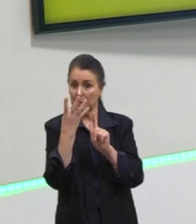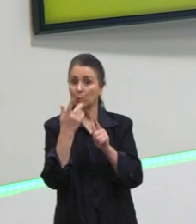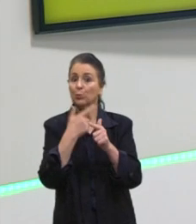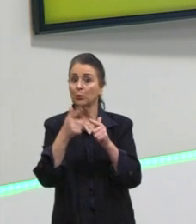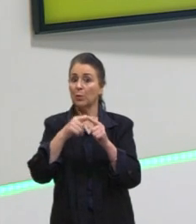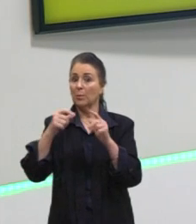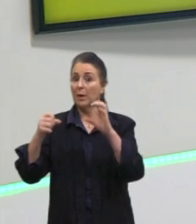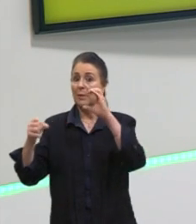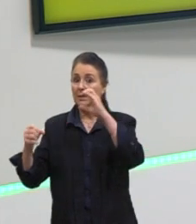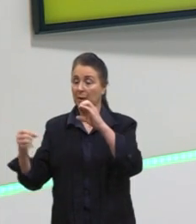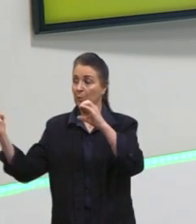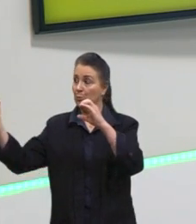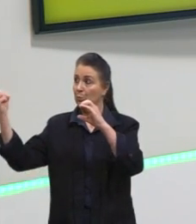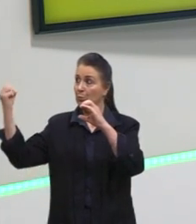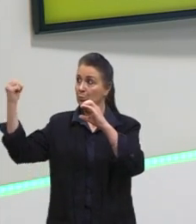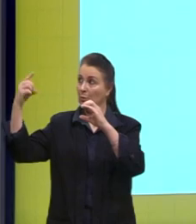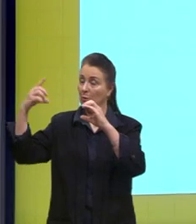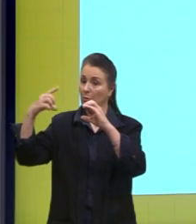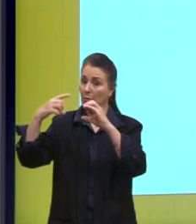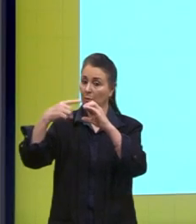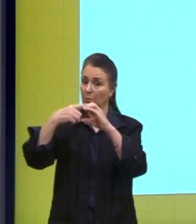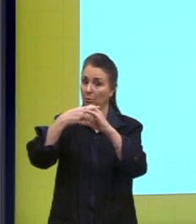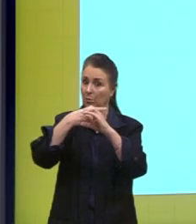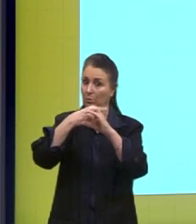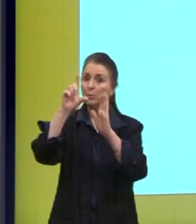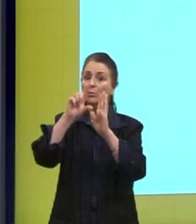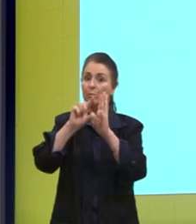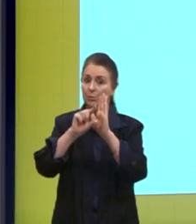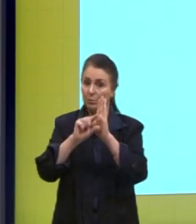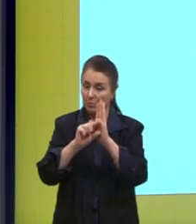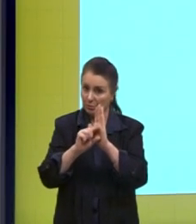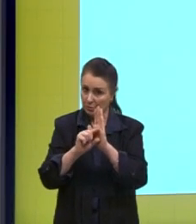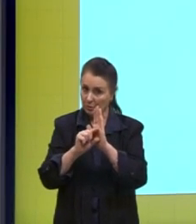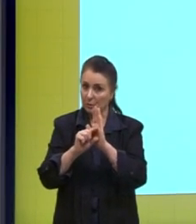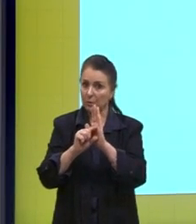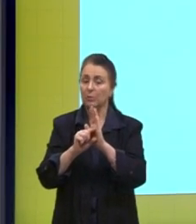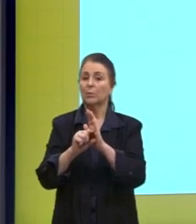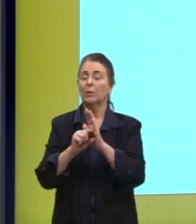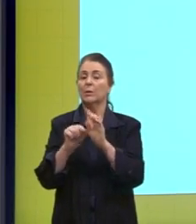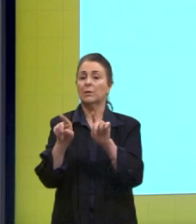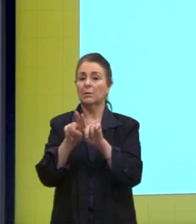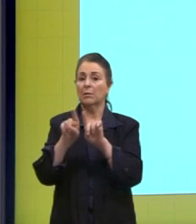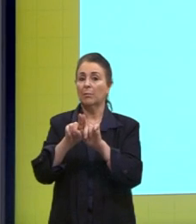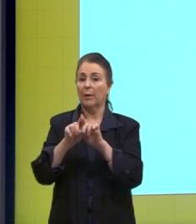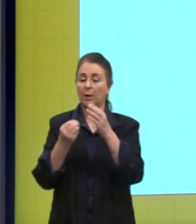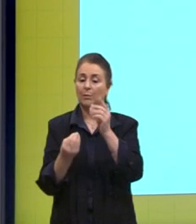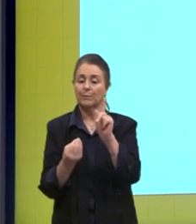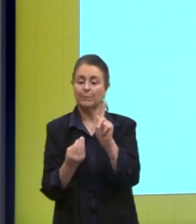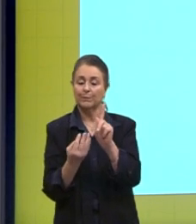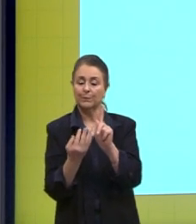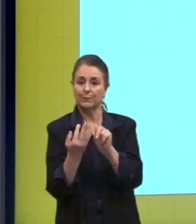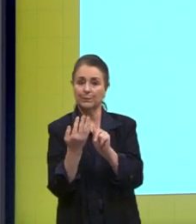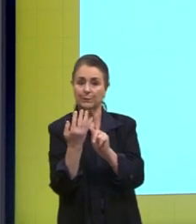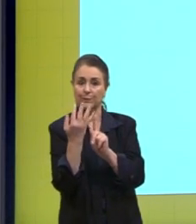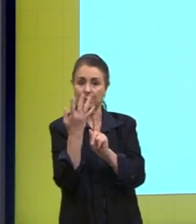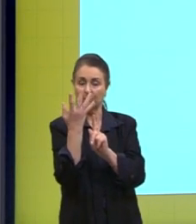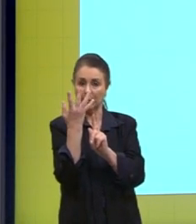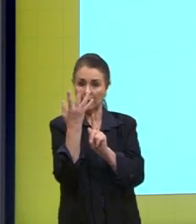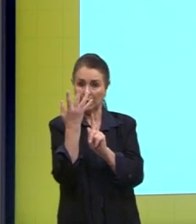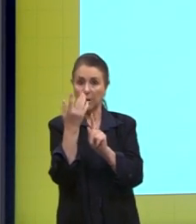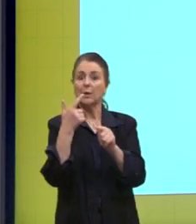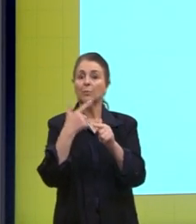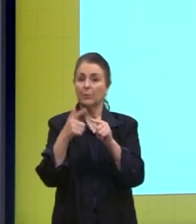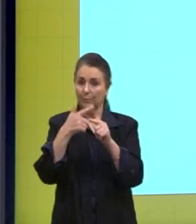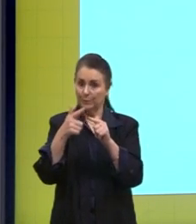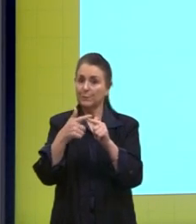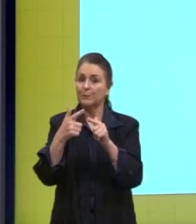declínio nessa década ou seja diminuir tá os efeitos as emissões globais de gases de efeito estufa